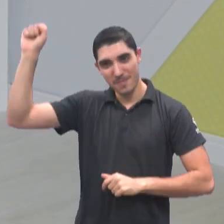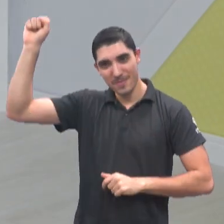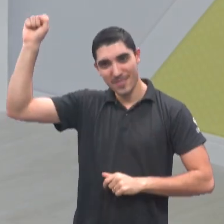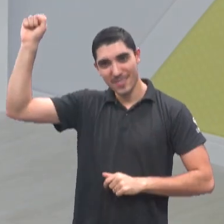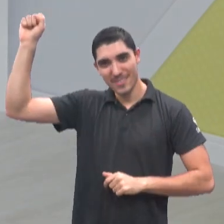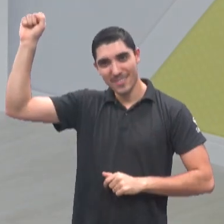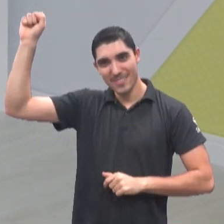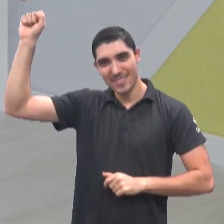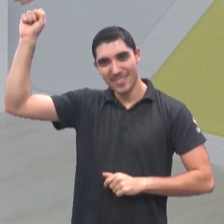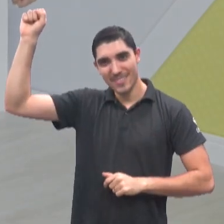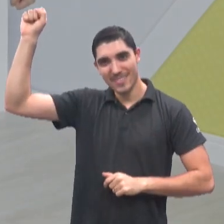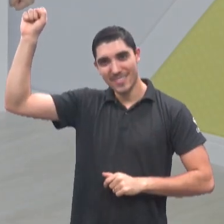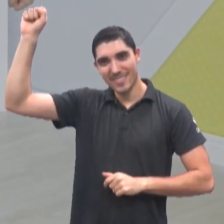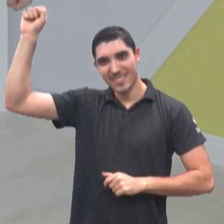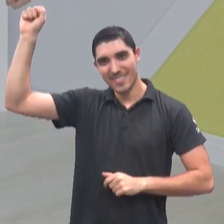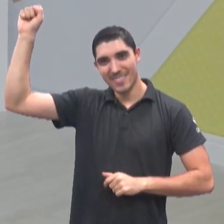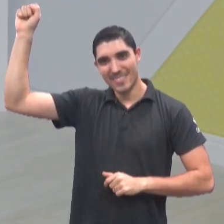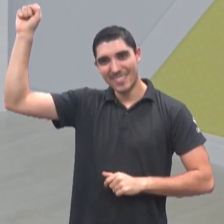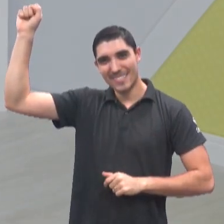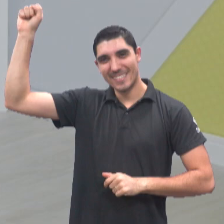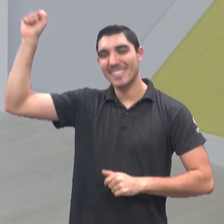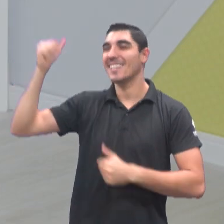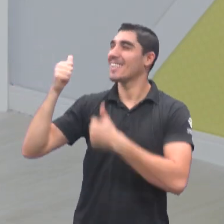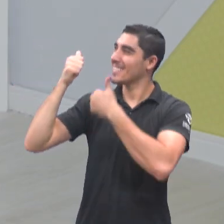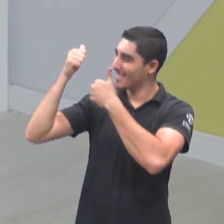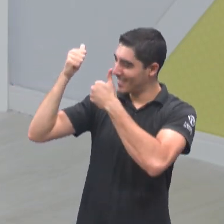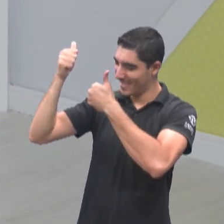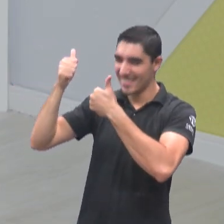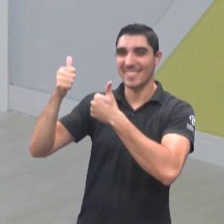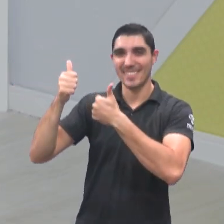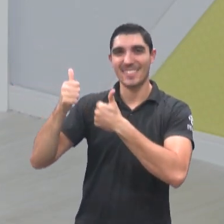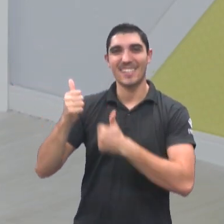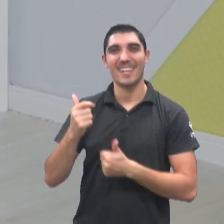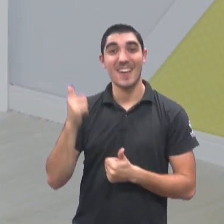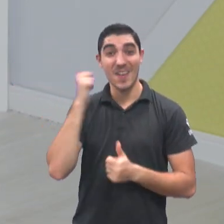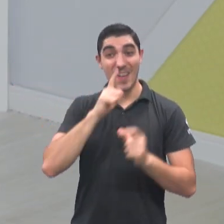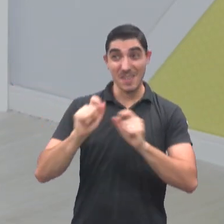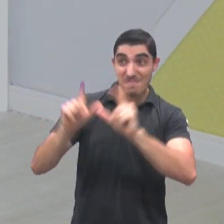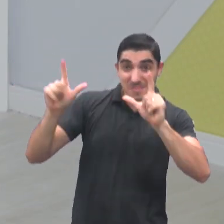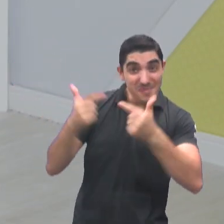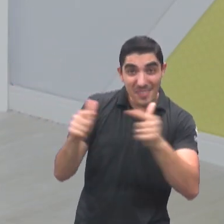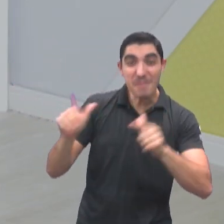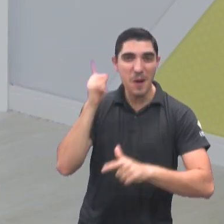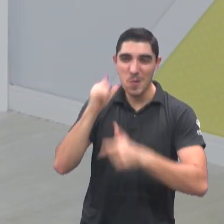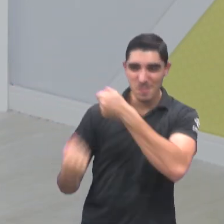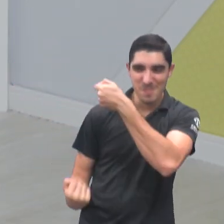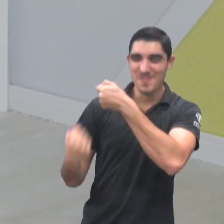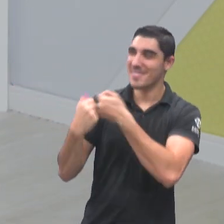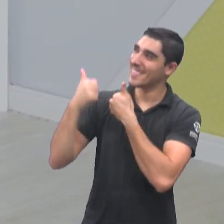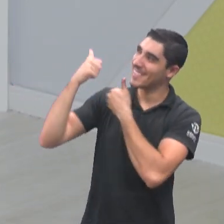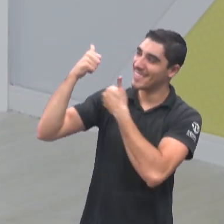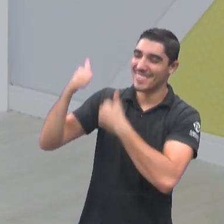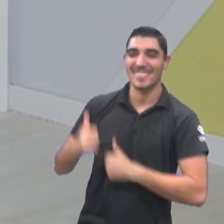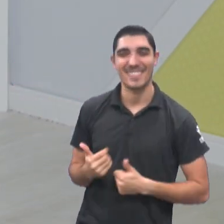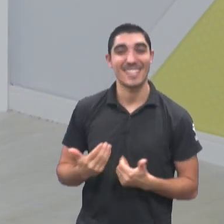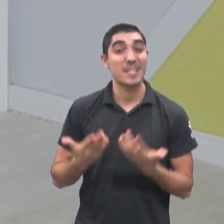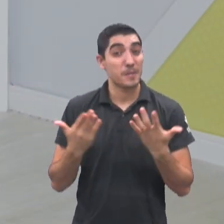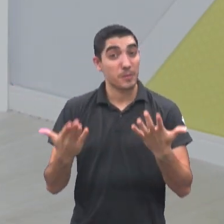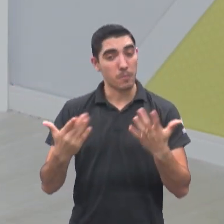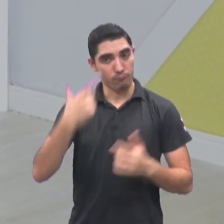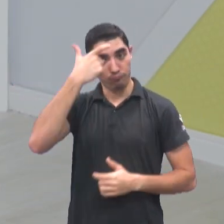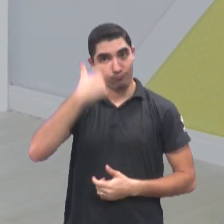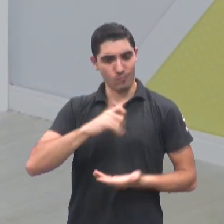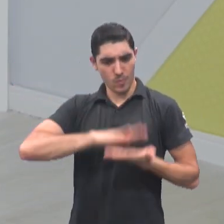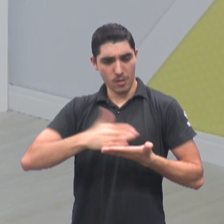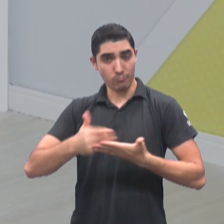Luizão. Aquele nosso aqui, maroto. Aê, Luizão, deu aí, que beleza. Outro retorno hoje, mas hoje deu, Luizão. Que beleza. Luizão que sempre leva a